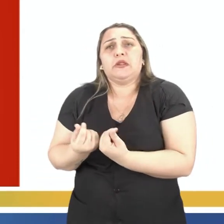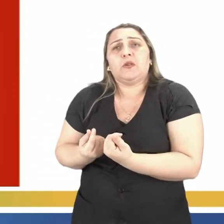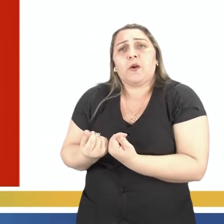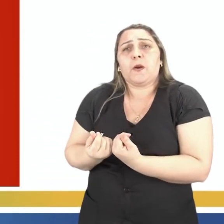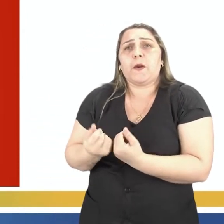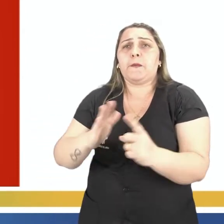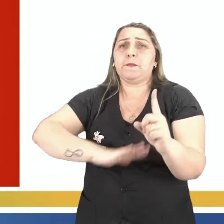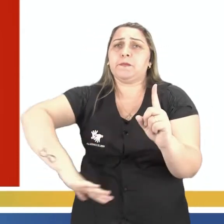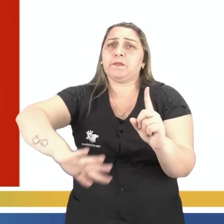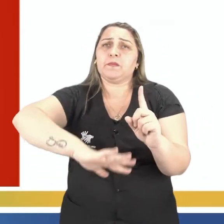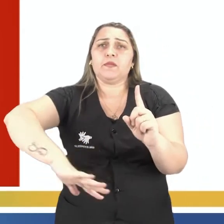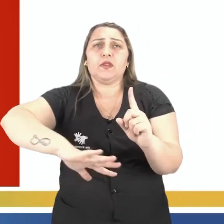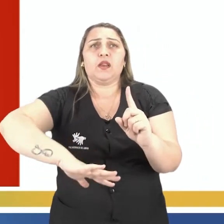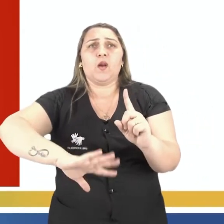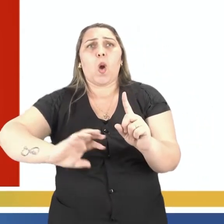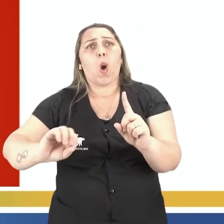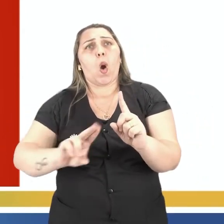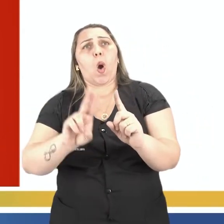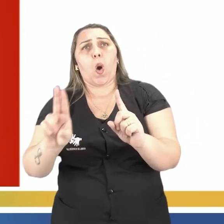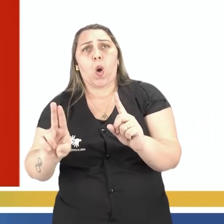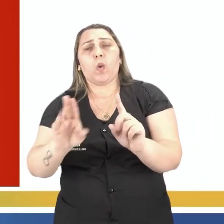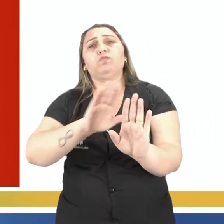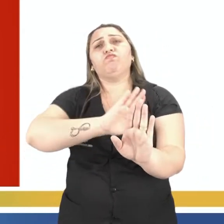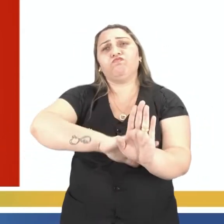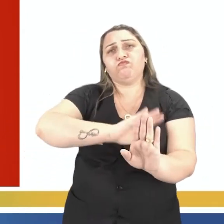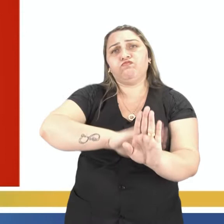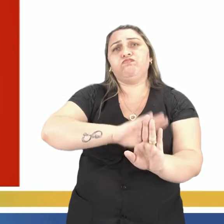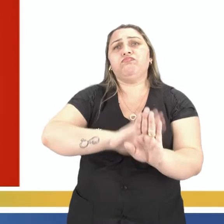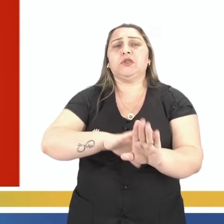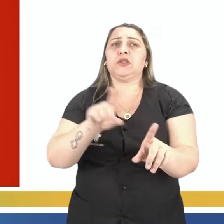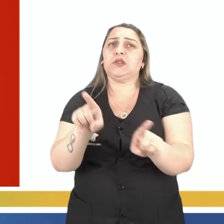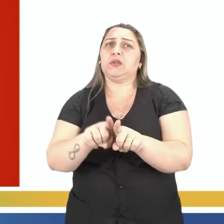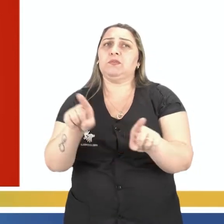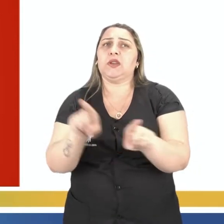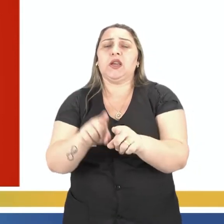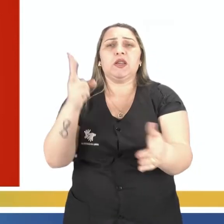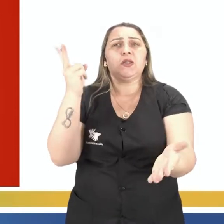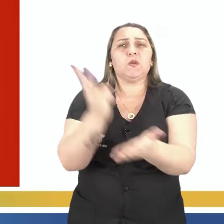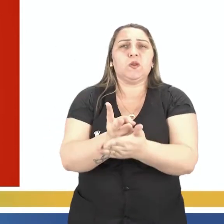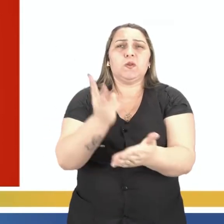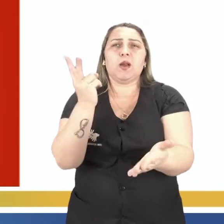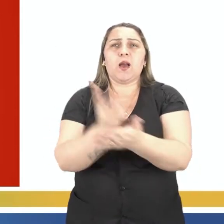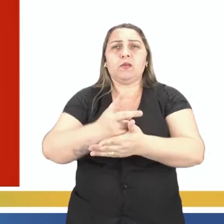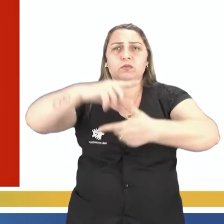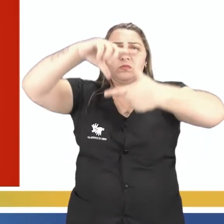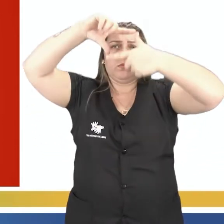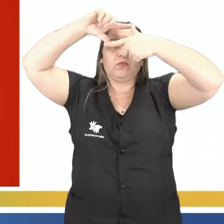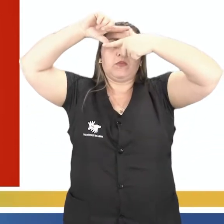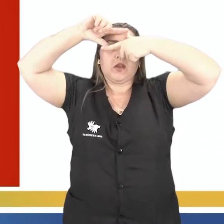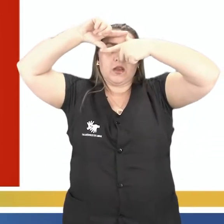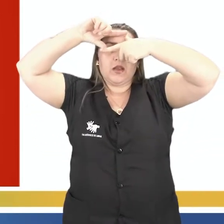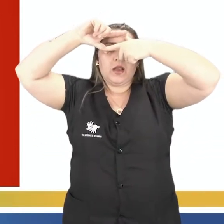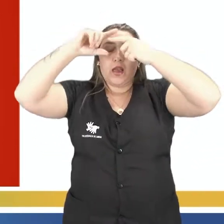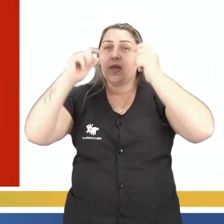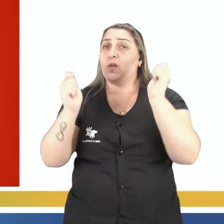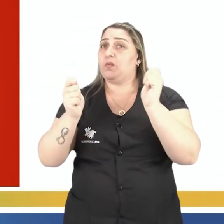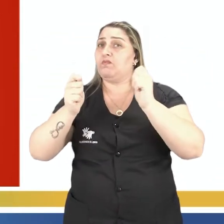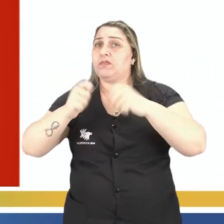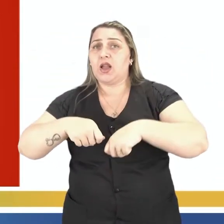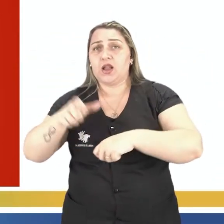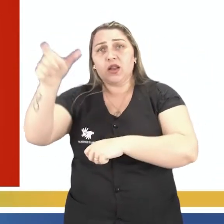econômicas, sociais ou ideológicas. Então, a alienação é a incapacidade